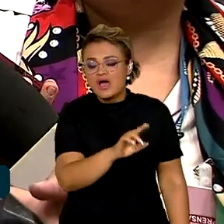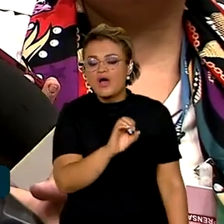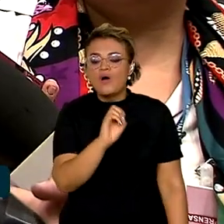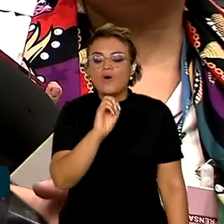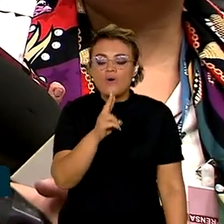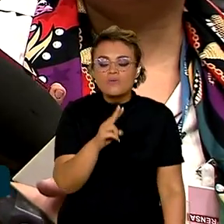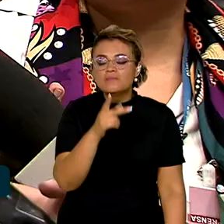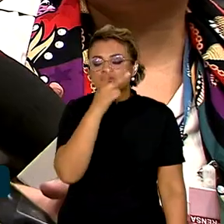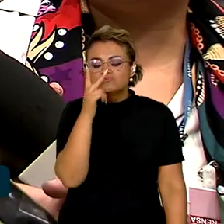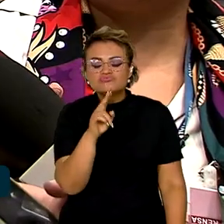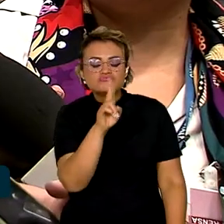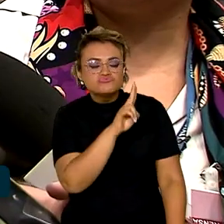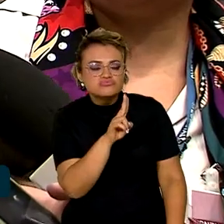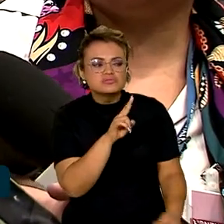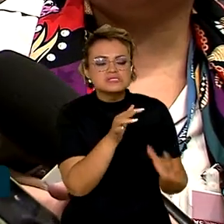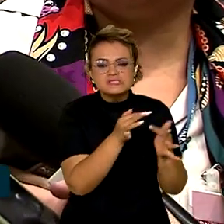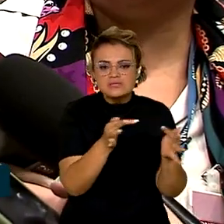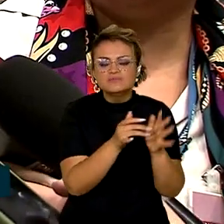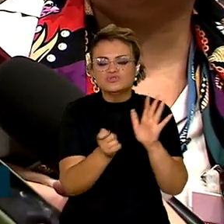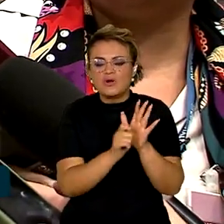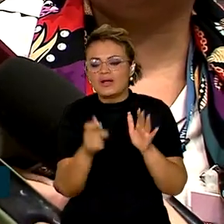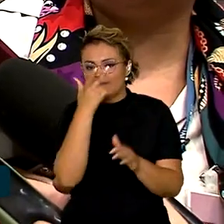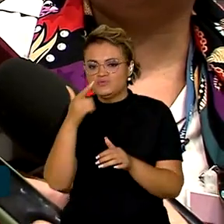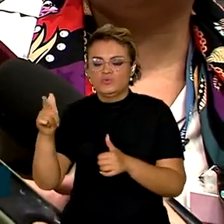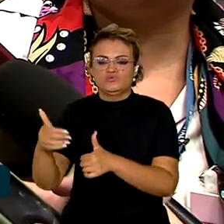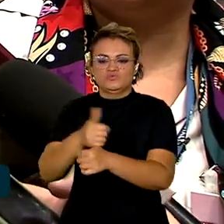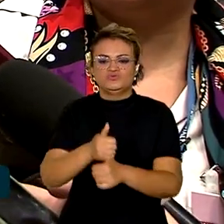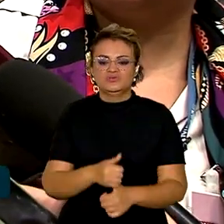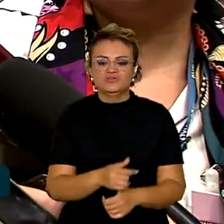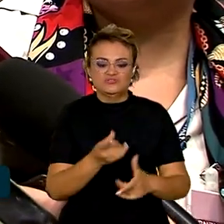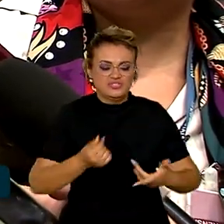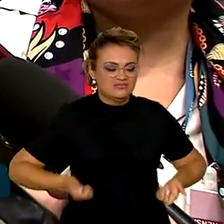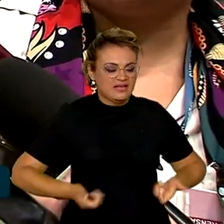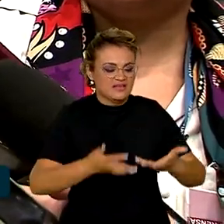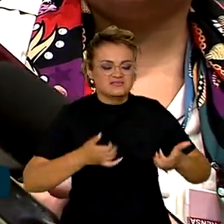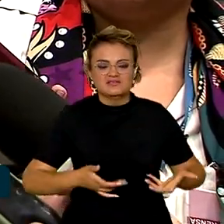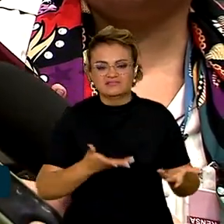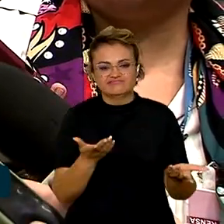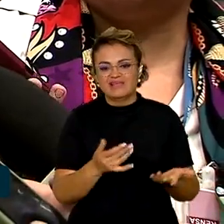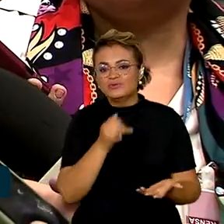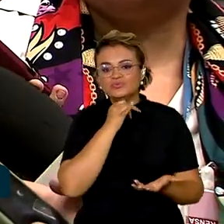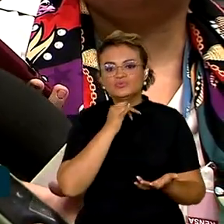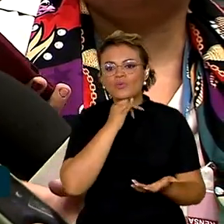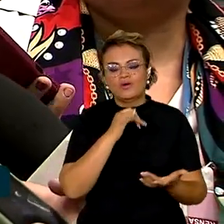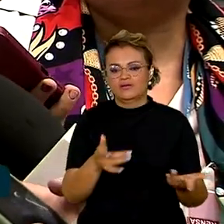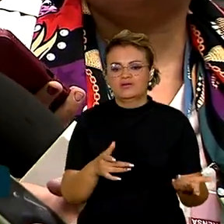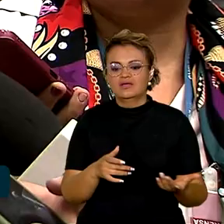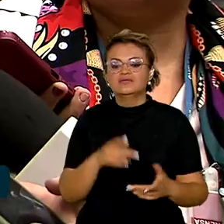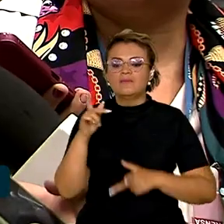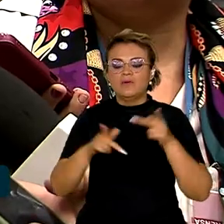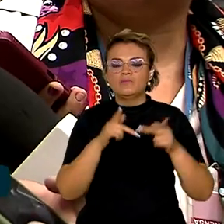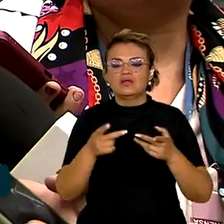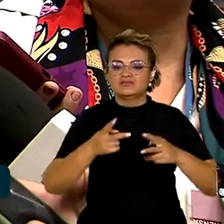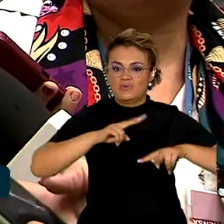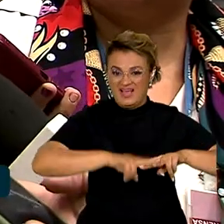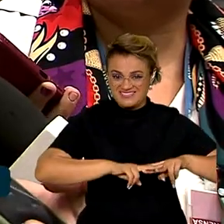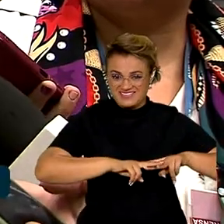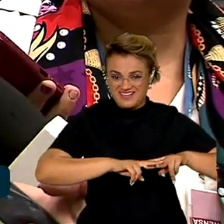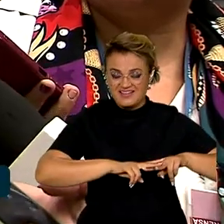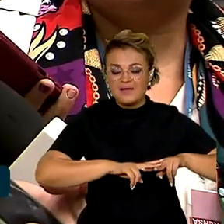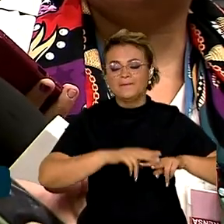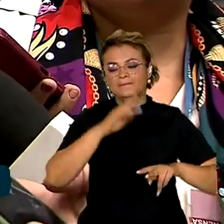pequenos usuários que estão rapidamente substituídos. Então, os nossos recursos estão sendo mal investidos e não é à toa que a população carcerária